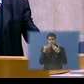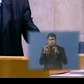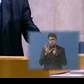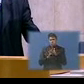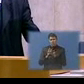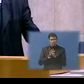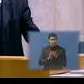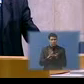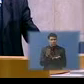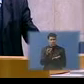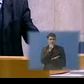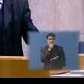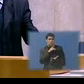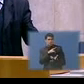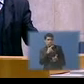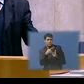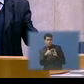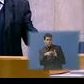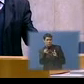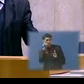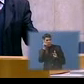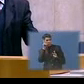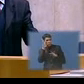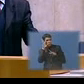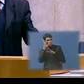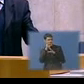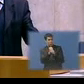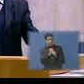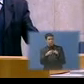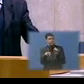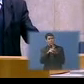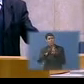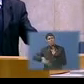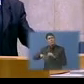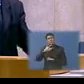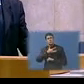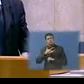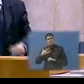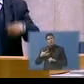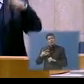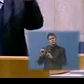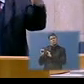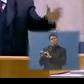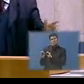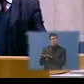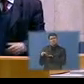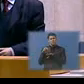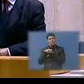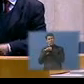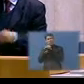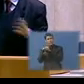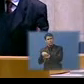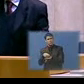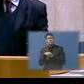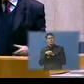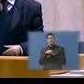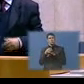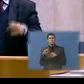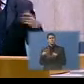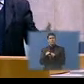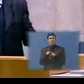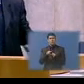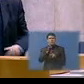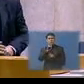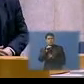problemas históricos nas áreas de saúde, educação, transporte, habitação, saneamento básico,